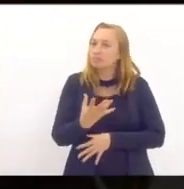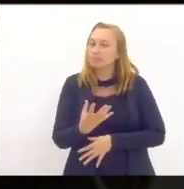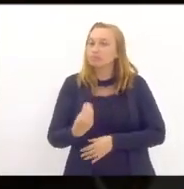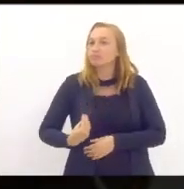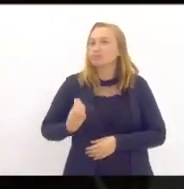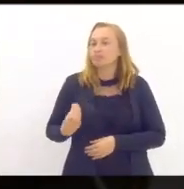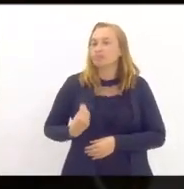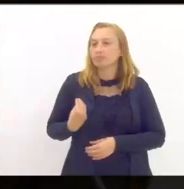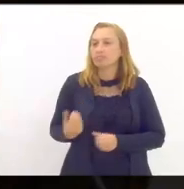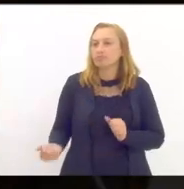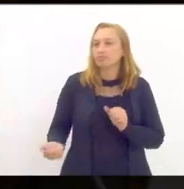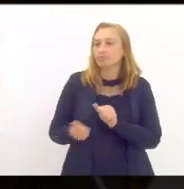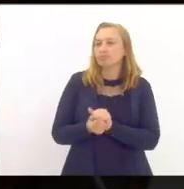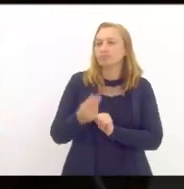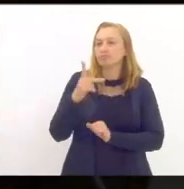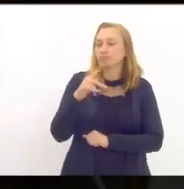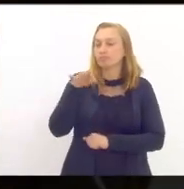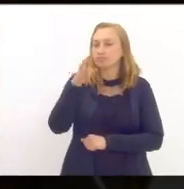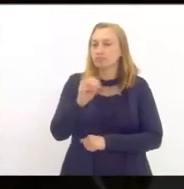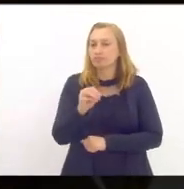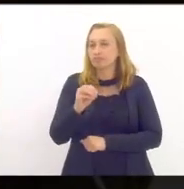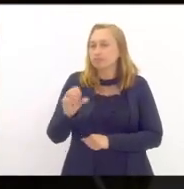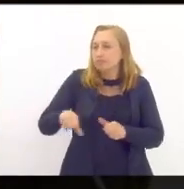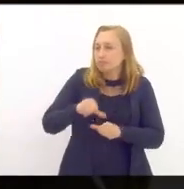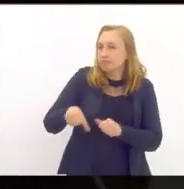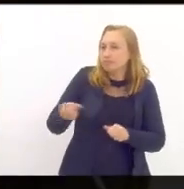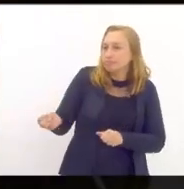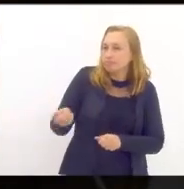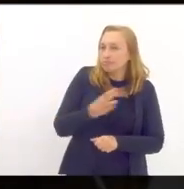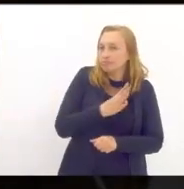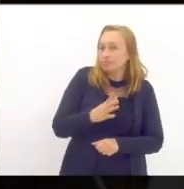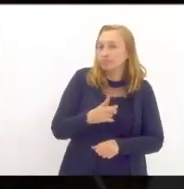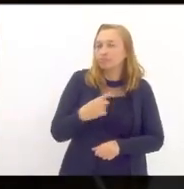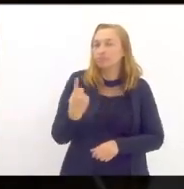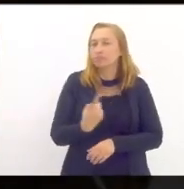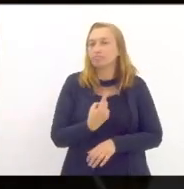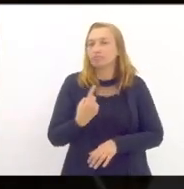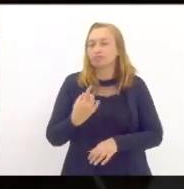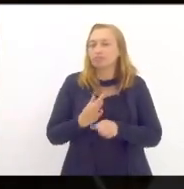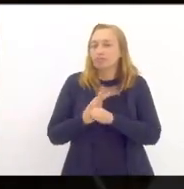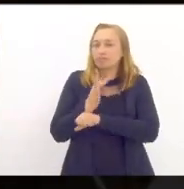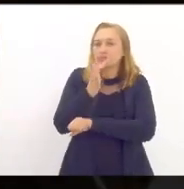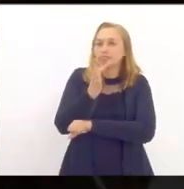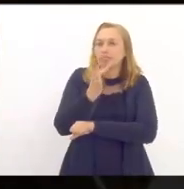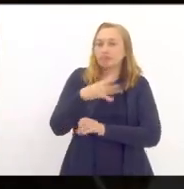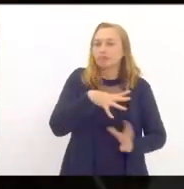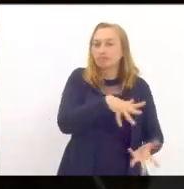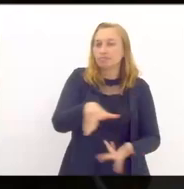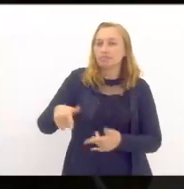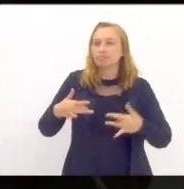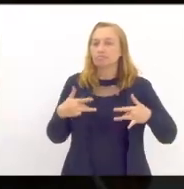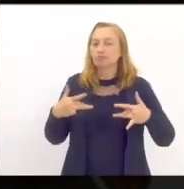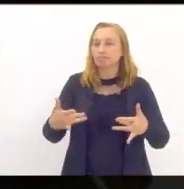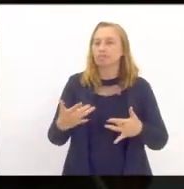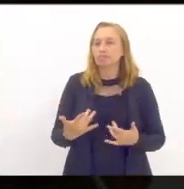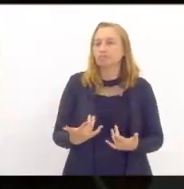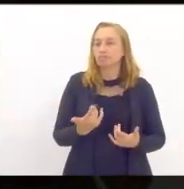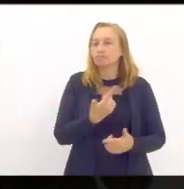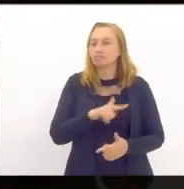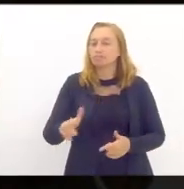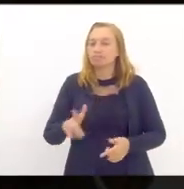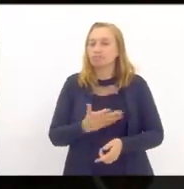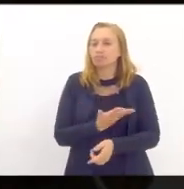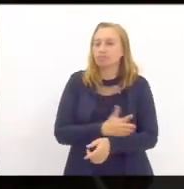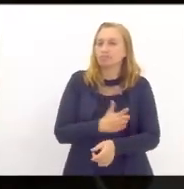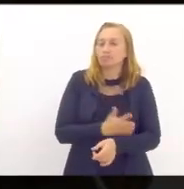vive ao lado do Pedro, renova a nossa esperança para um mundo solidário, sem preconceito e um